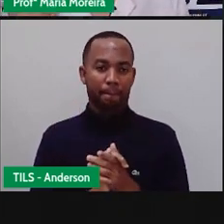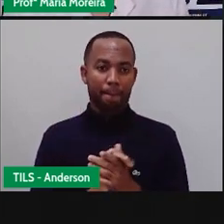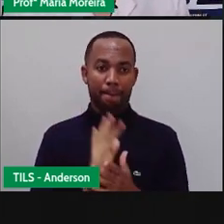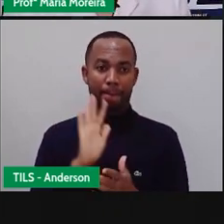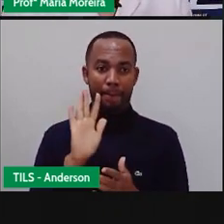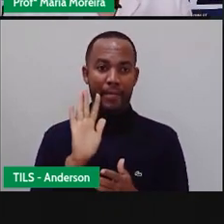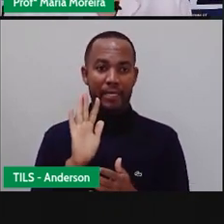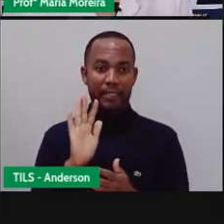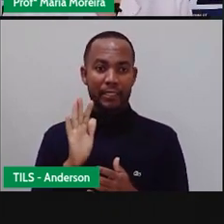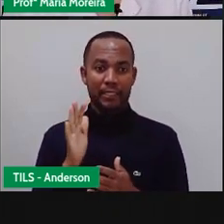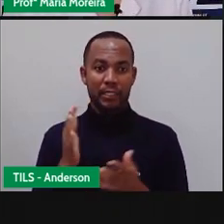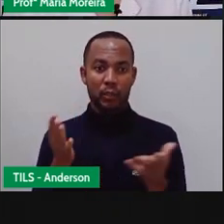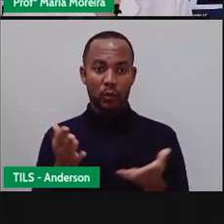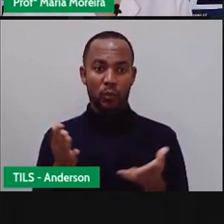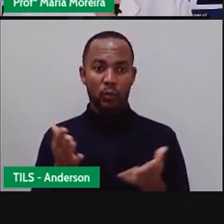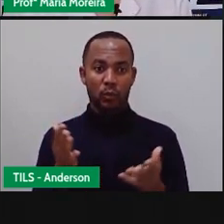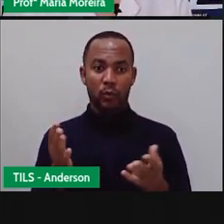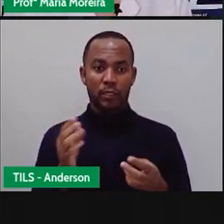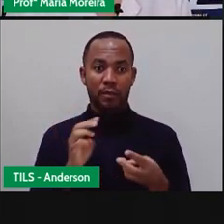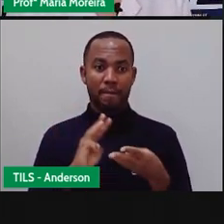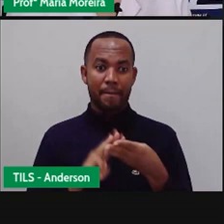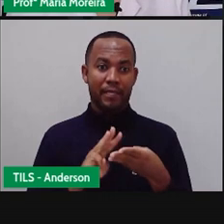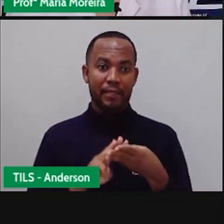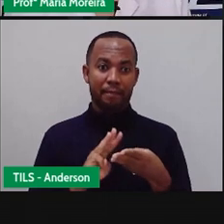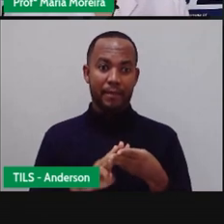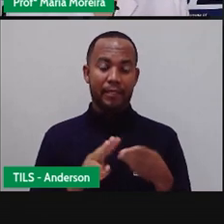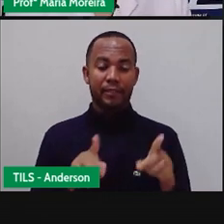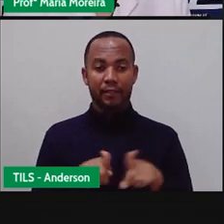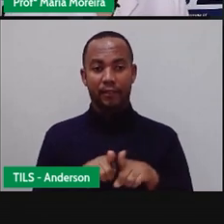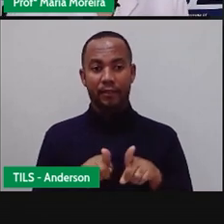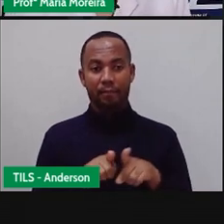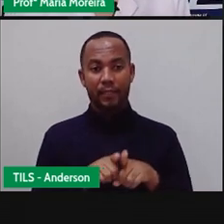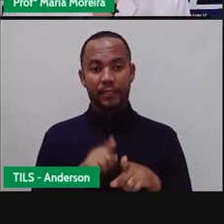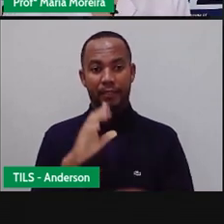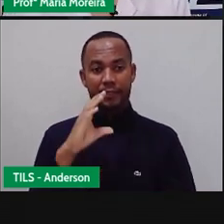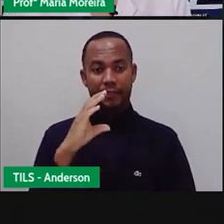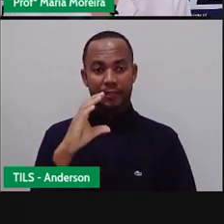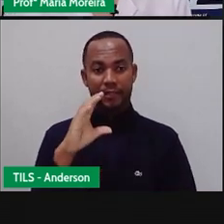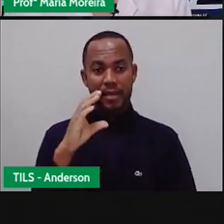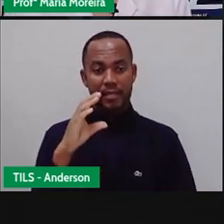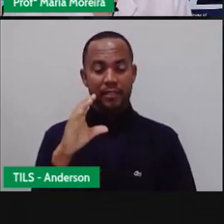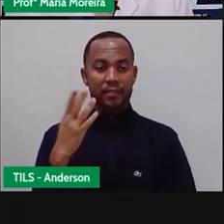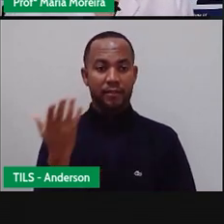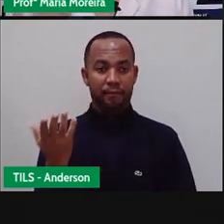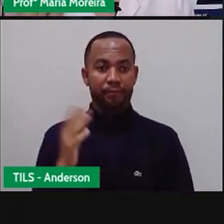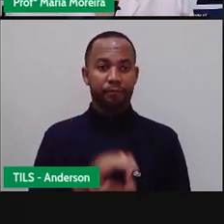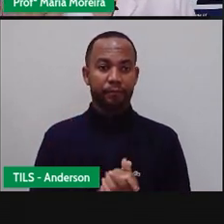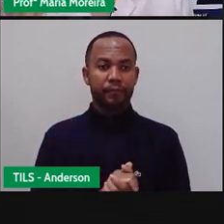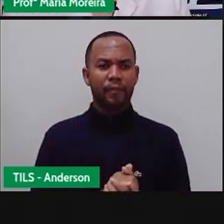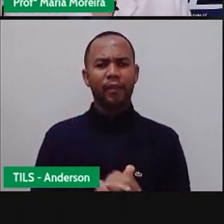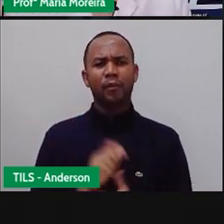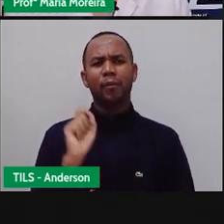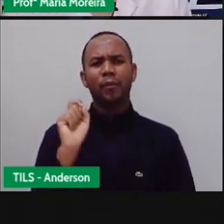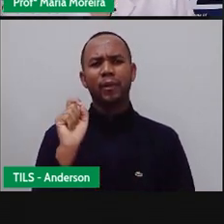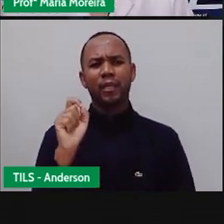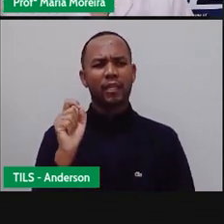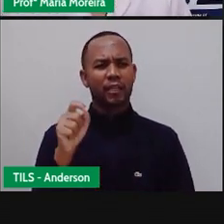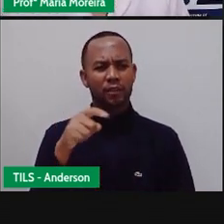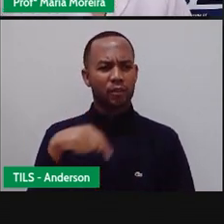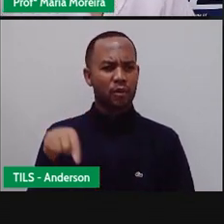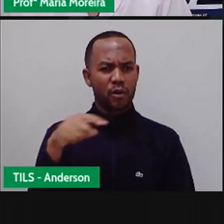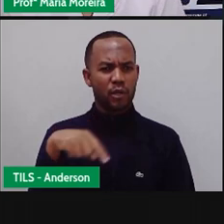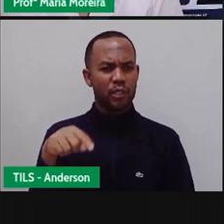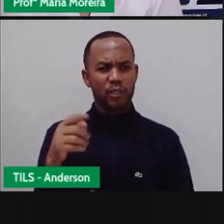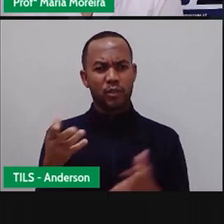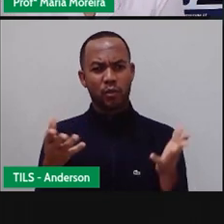matemática e Ciências da Natureza para o Maria com Anderson não é mais uma vez aqui e o que será que vamos